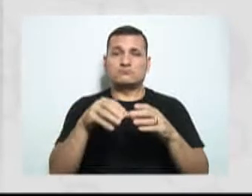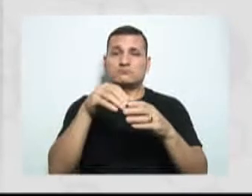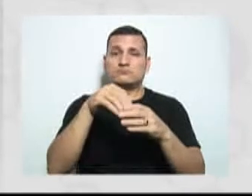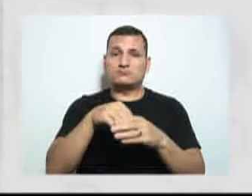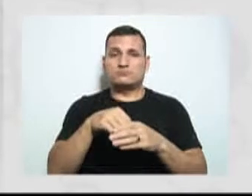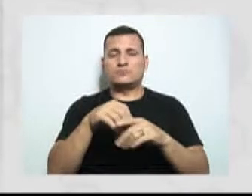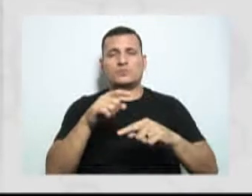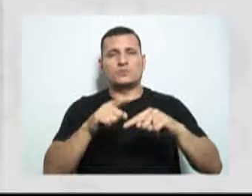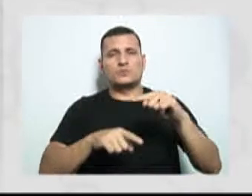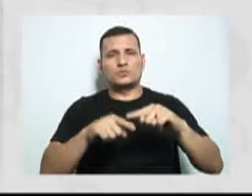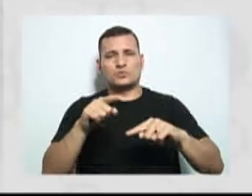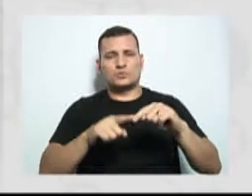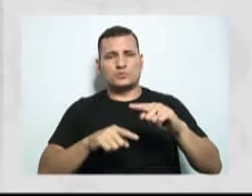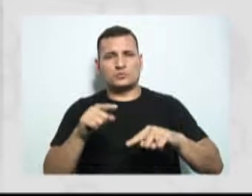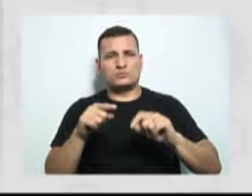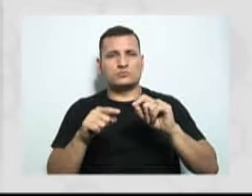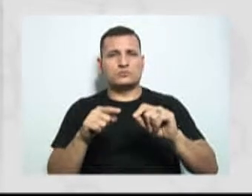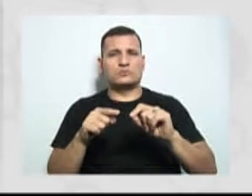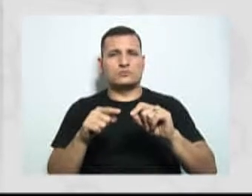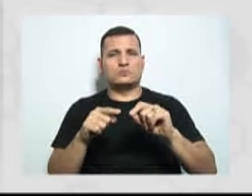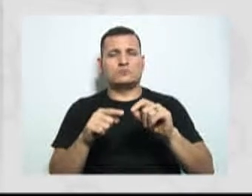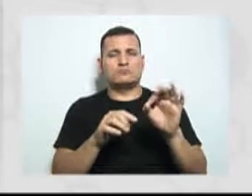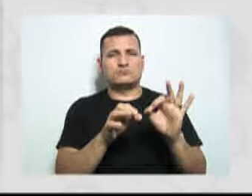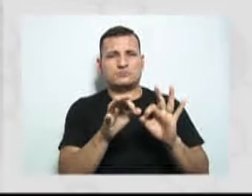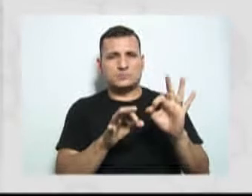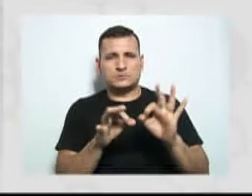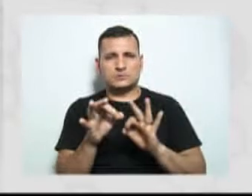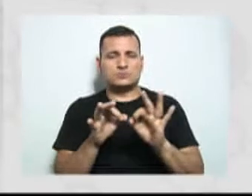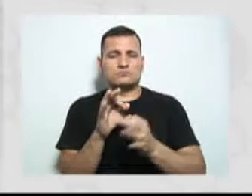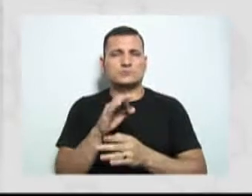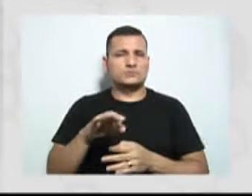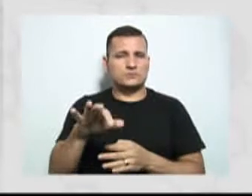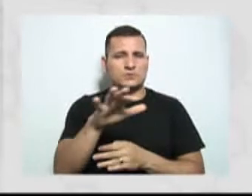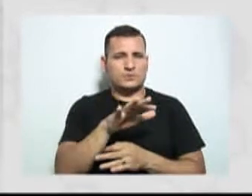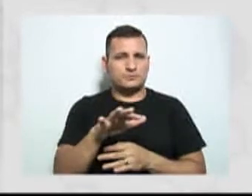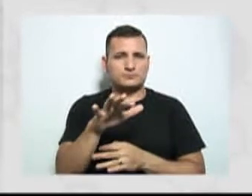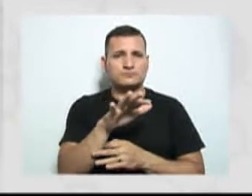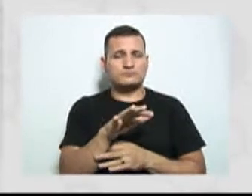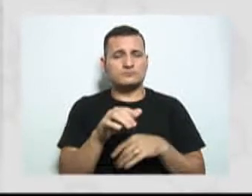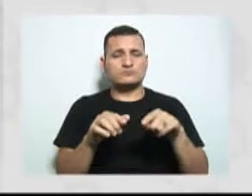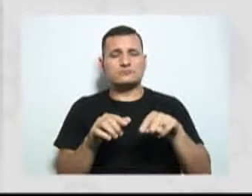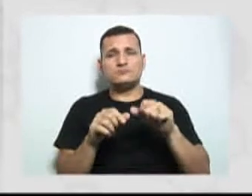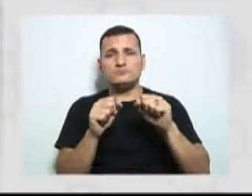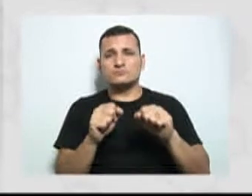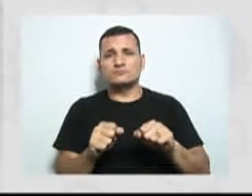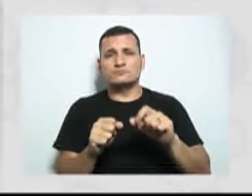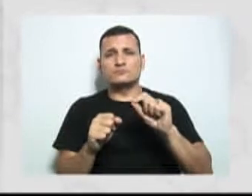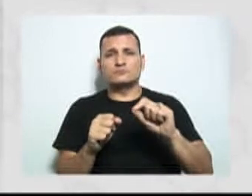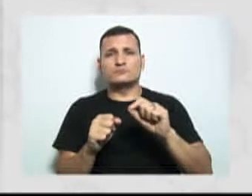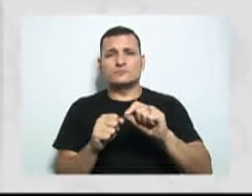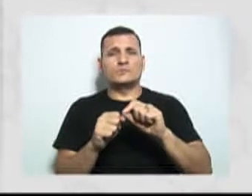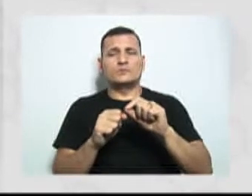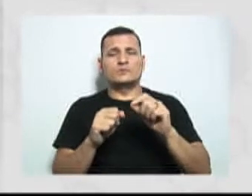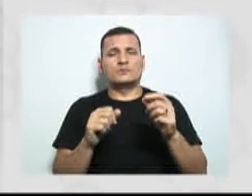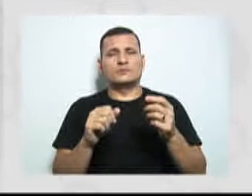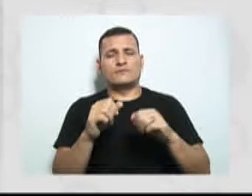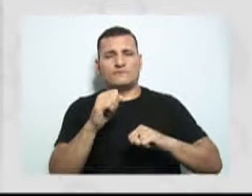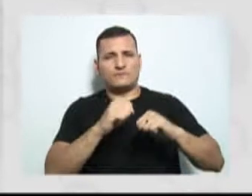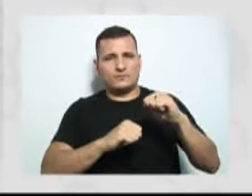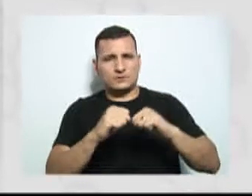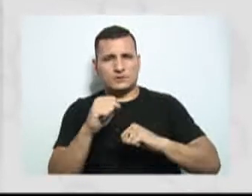produtos que se refiram à tarefa de elaboração em geral e só podem ser alocados aos bens